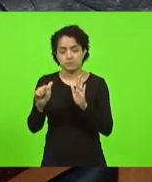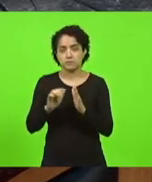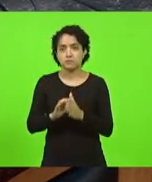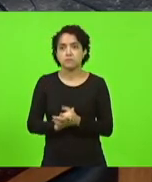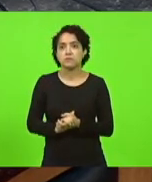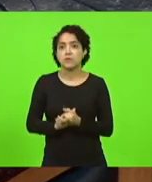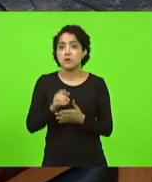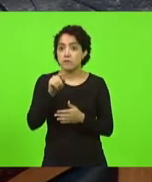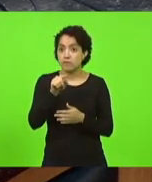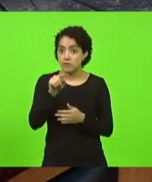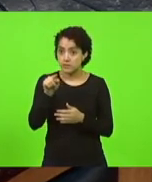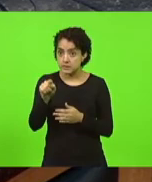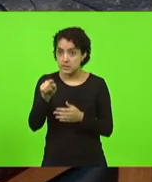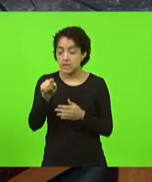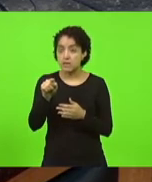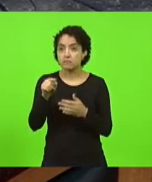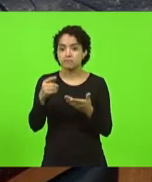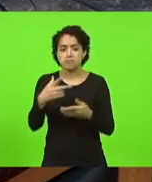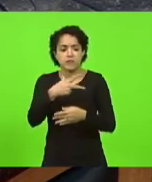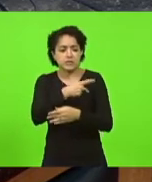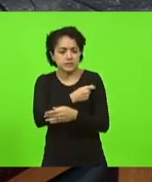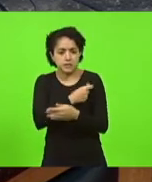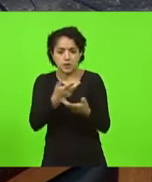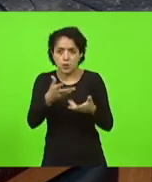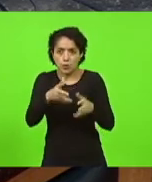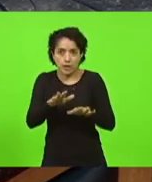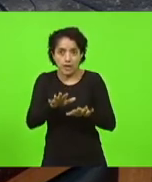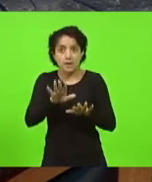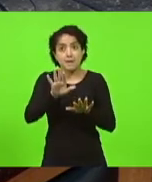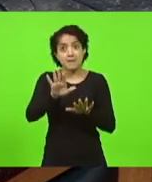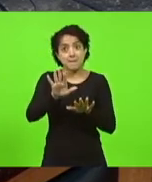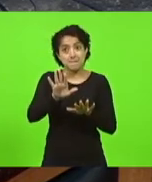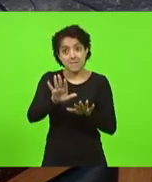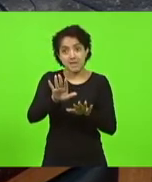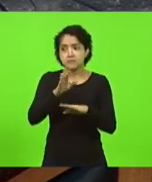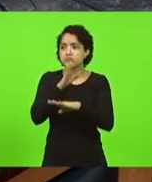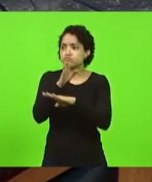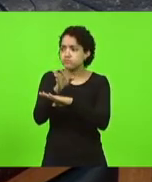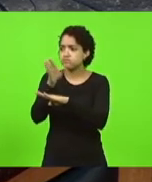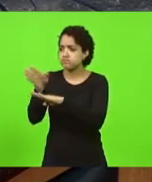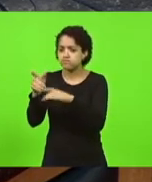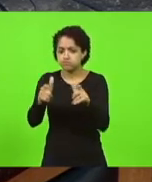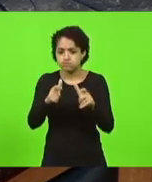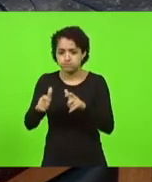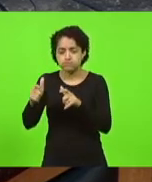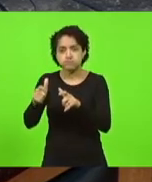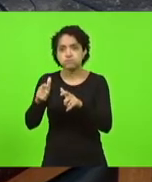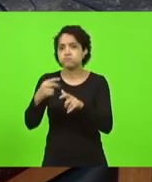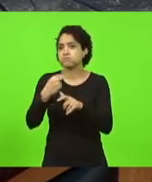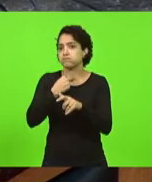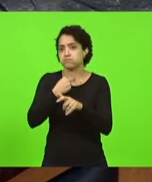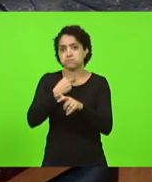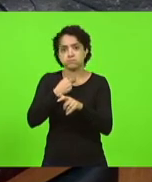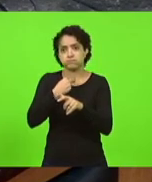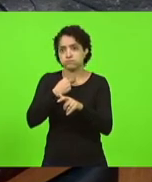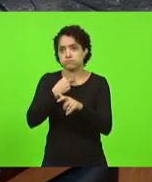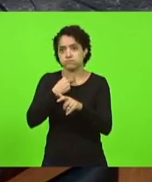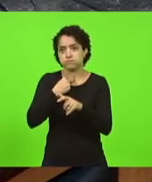Você pode não se vacinar, mas não pode frequentar certos espaços e não pode achar